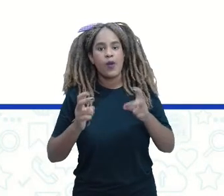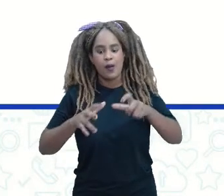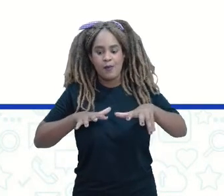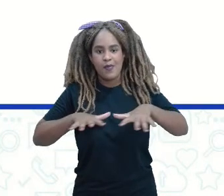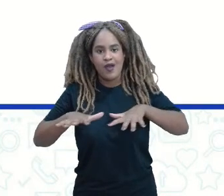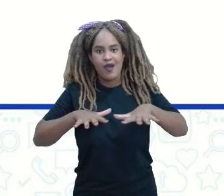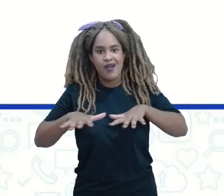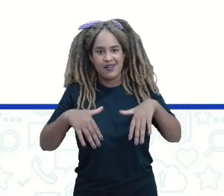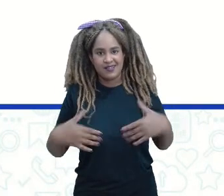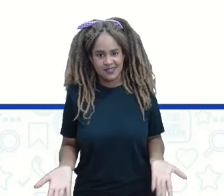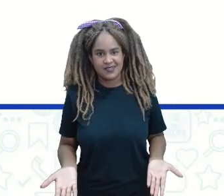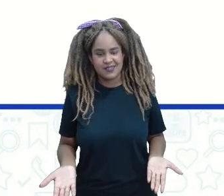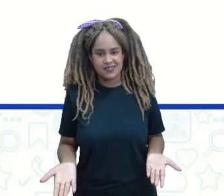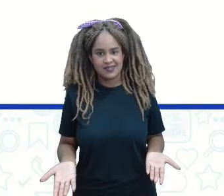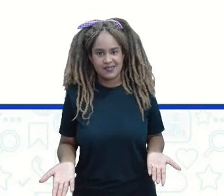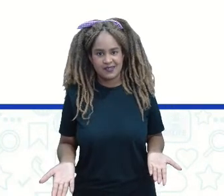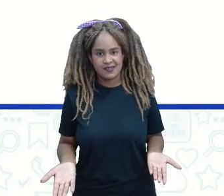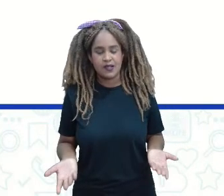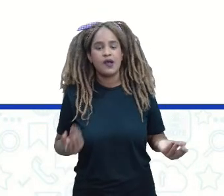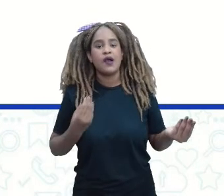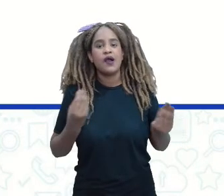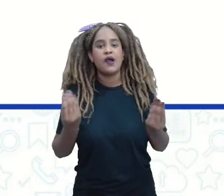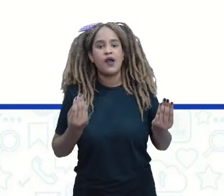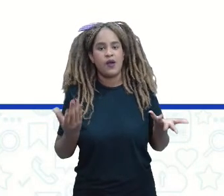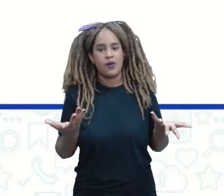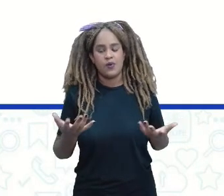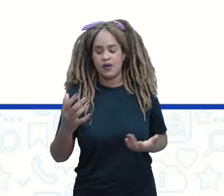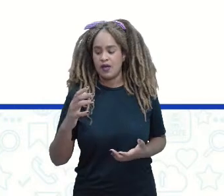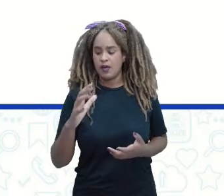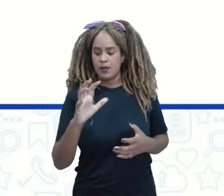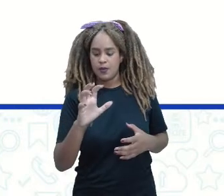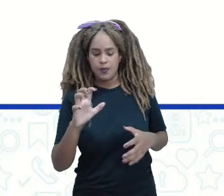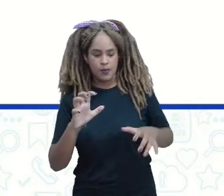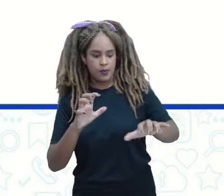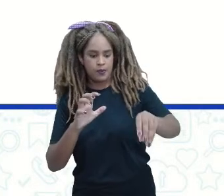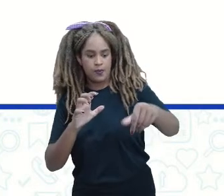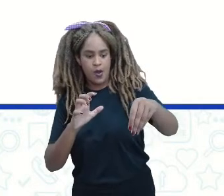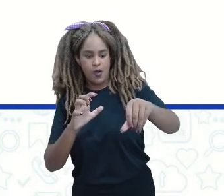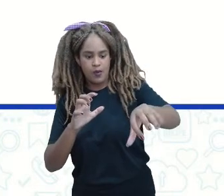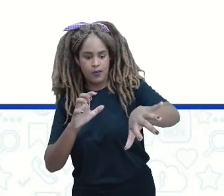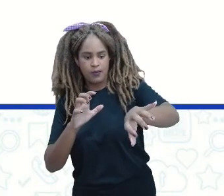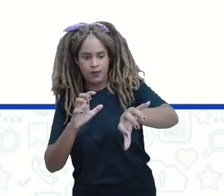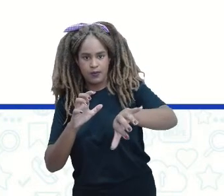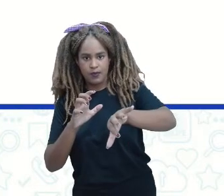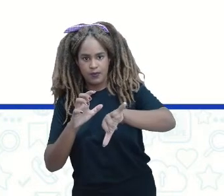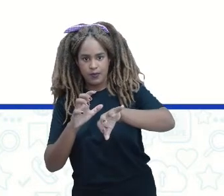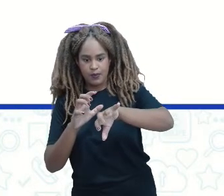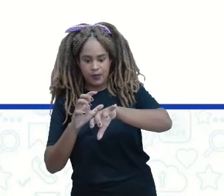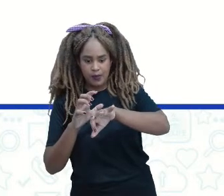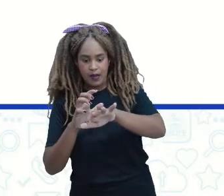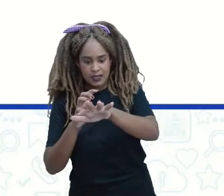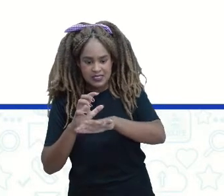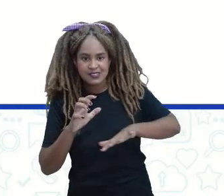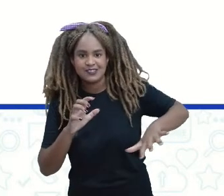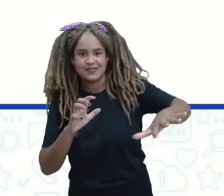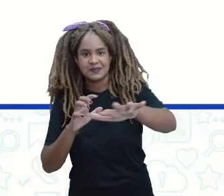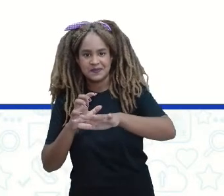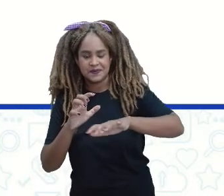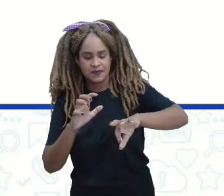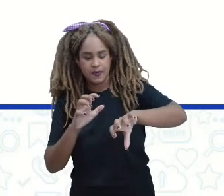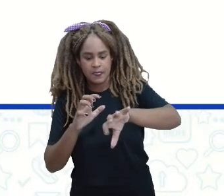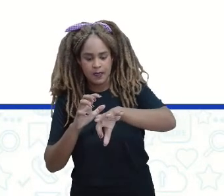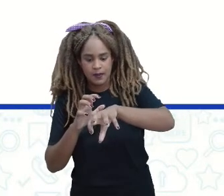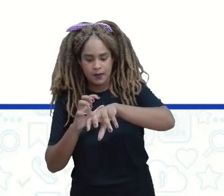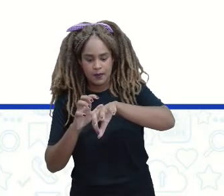né? Como foi que esse ímã puxou essa limalha, né? E esse espaço aí, onde ocorreu toda